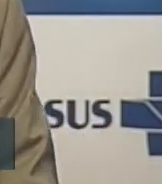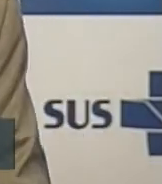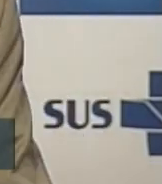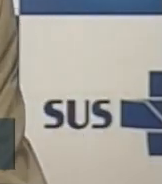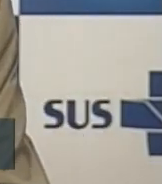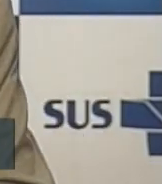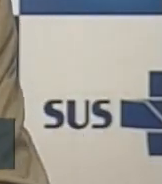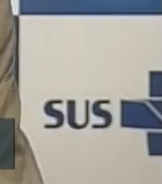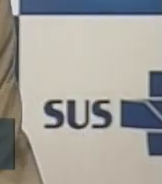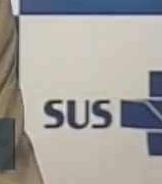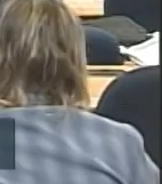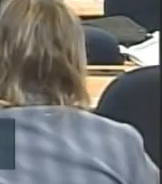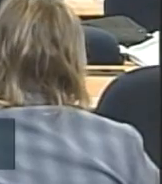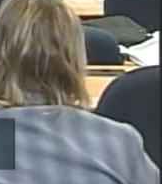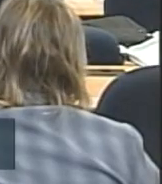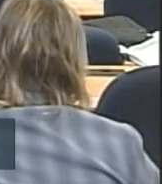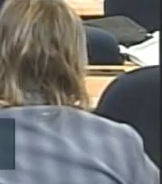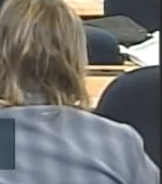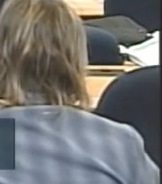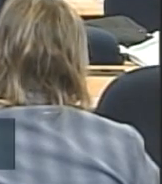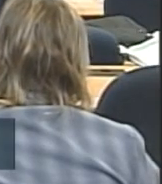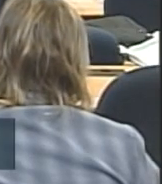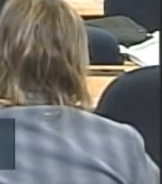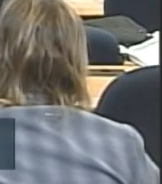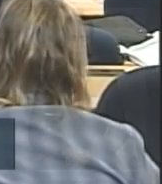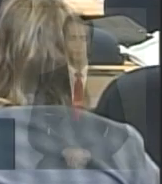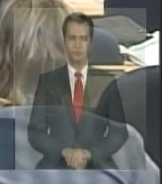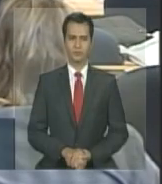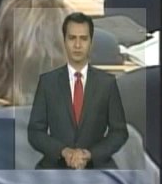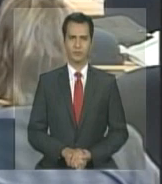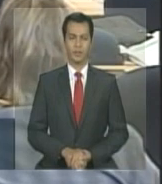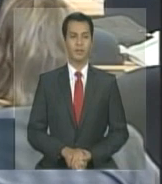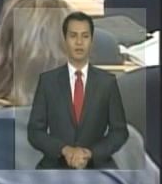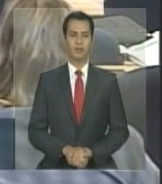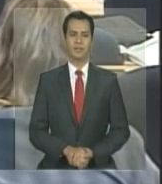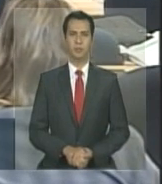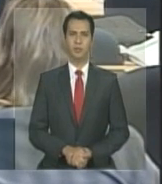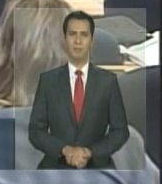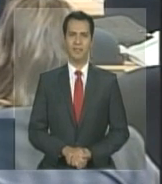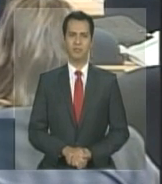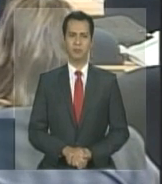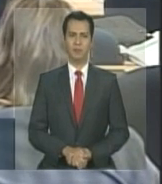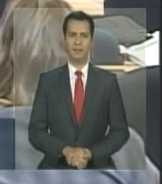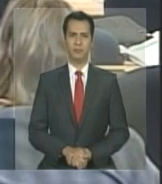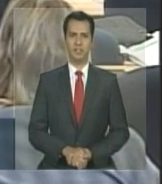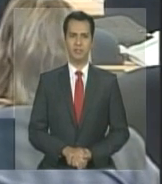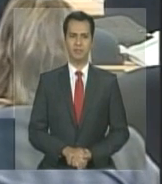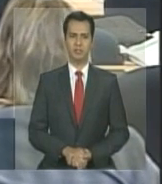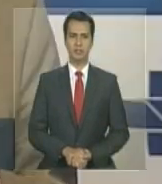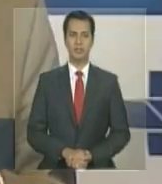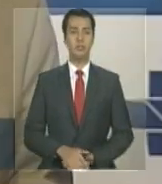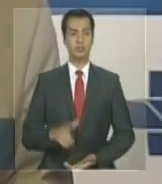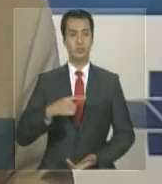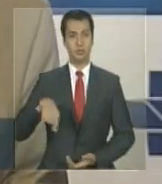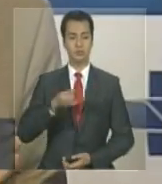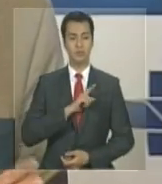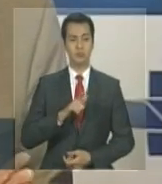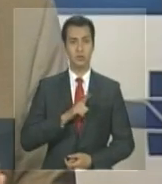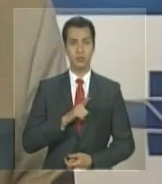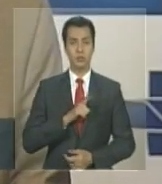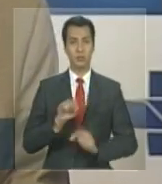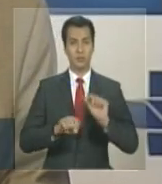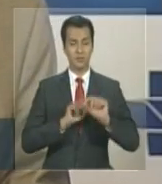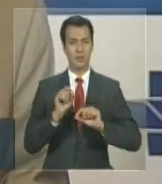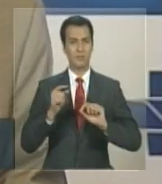pessoa toca o rosto, né, 2.000 vezes por dia, né? Então, corrimão, maçaneta, aperto de mão, aquela